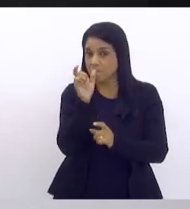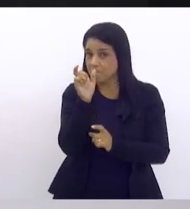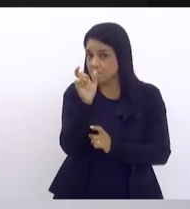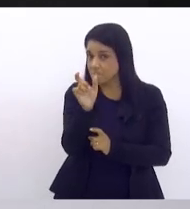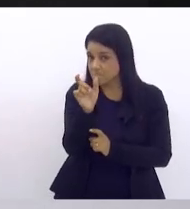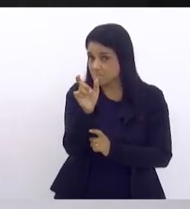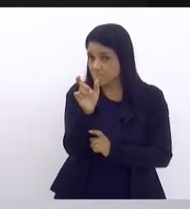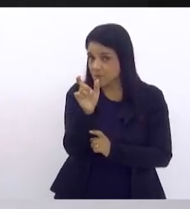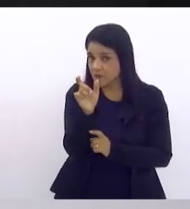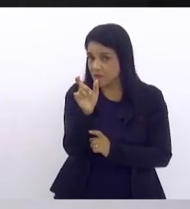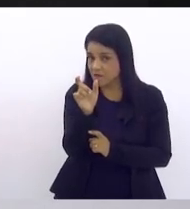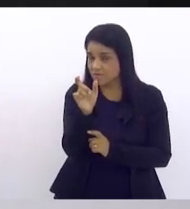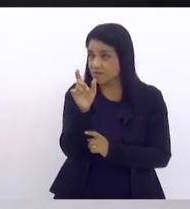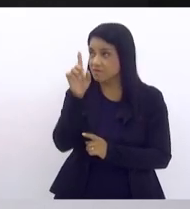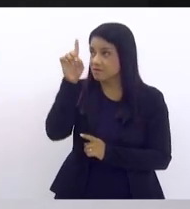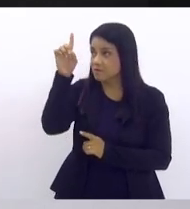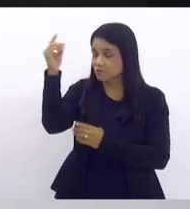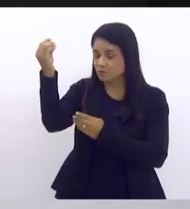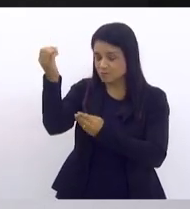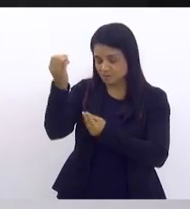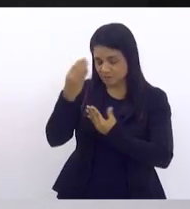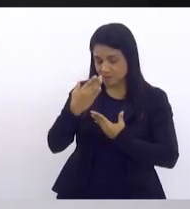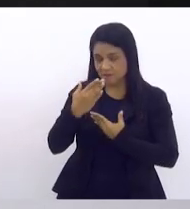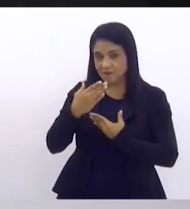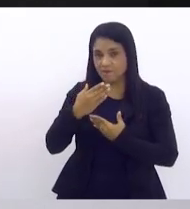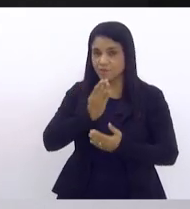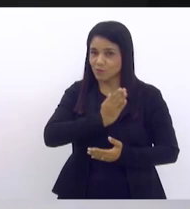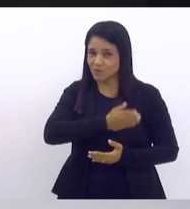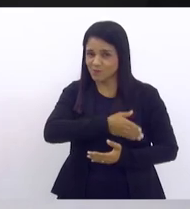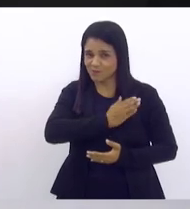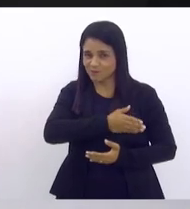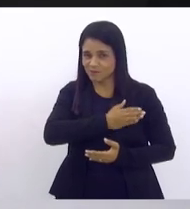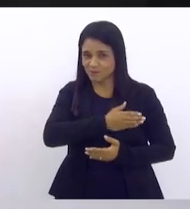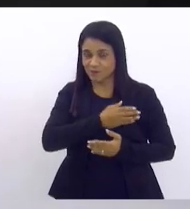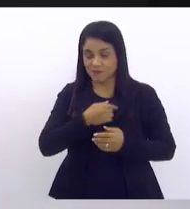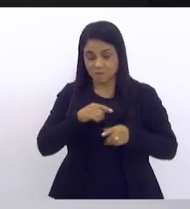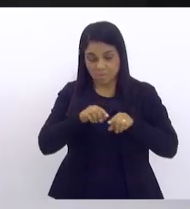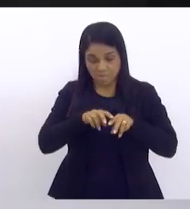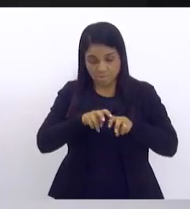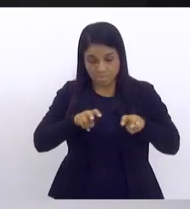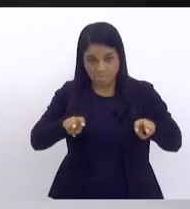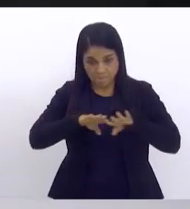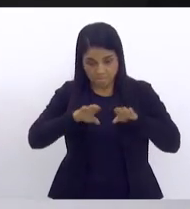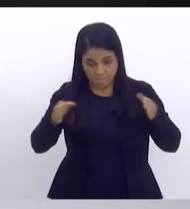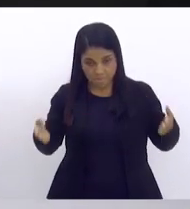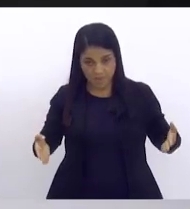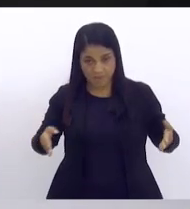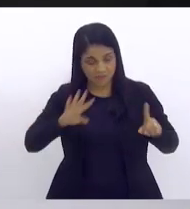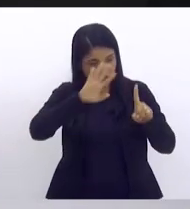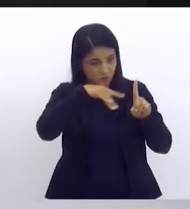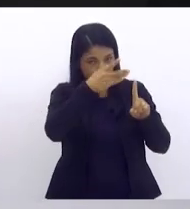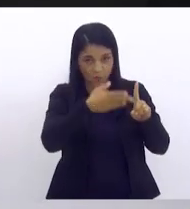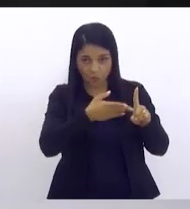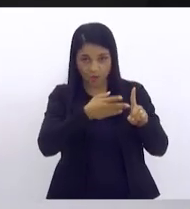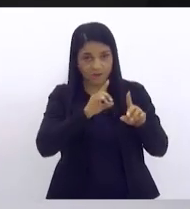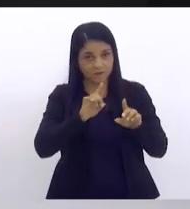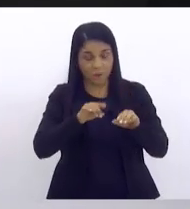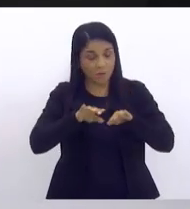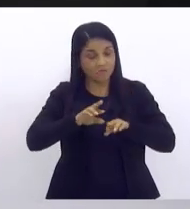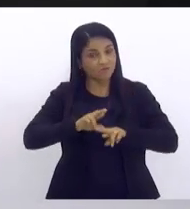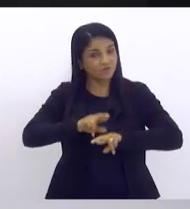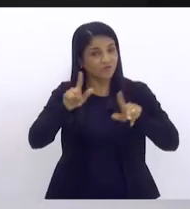a palavra que hoje Deus suscita ao meu coração. Aqui está escrito mesa de honra. Não, é uma mesa de